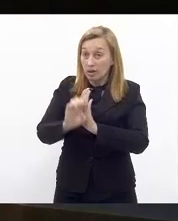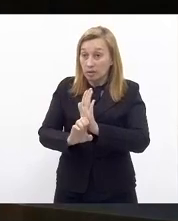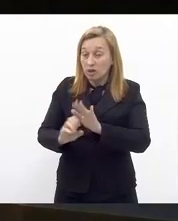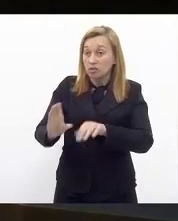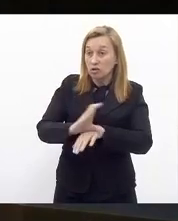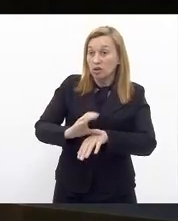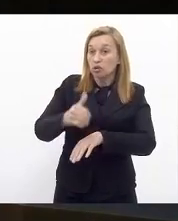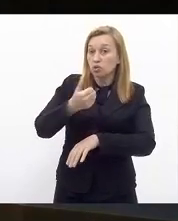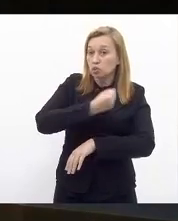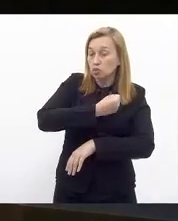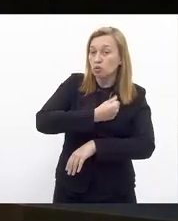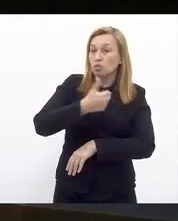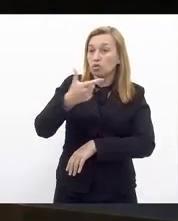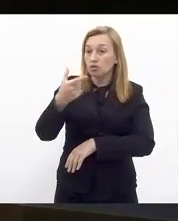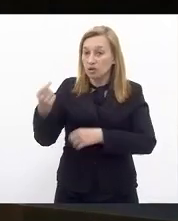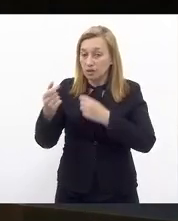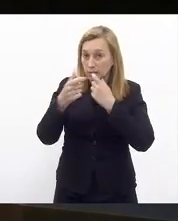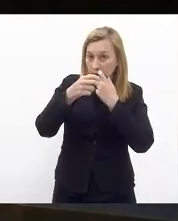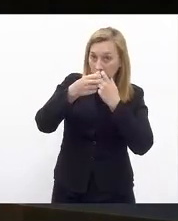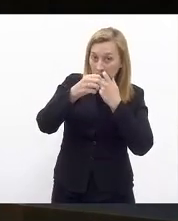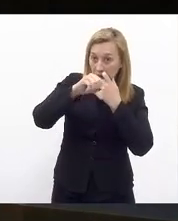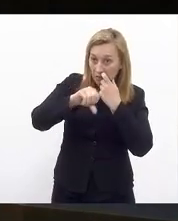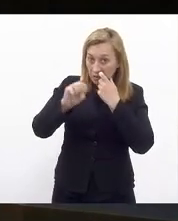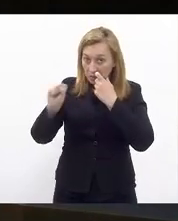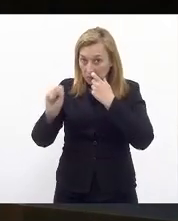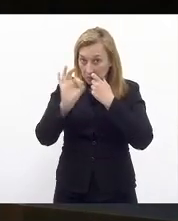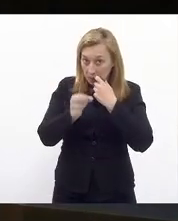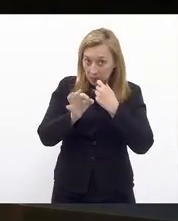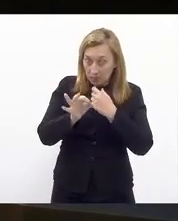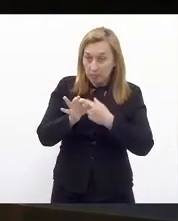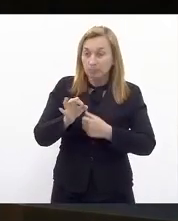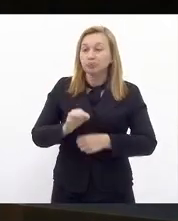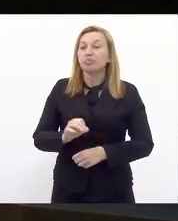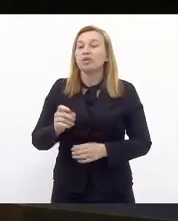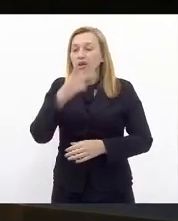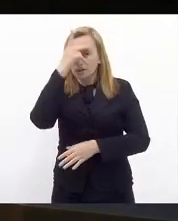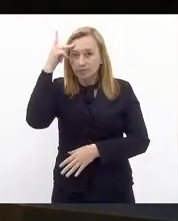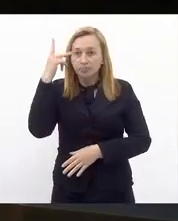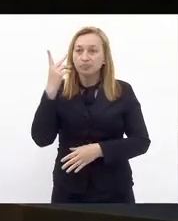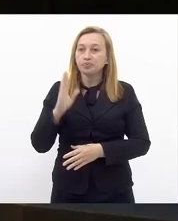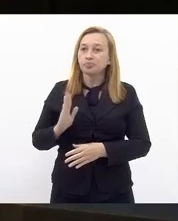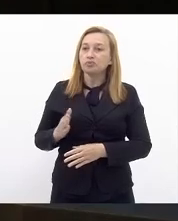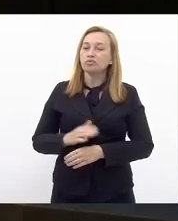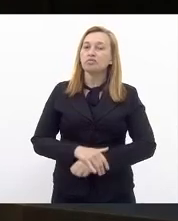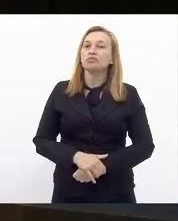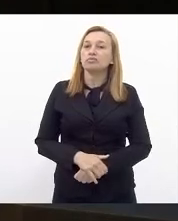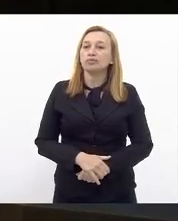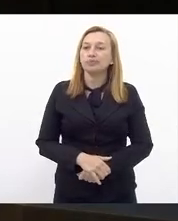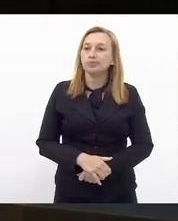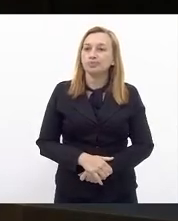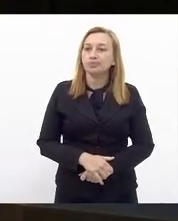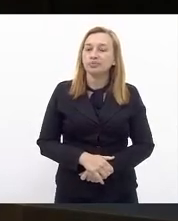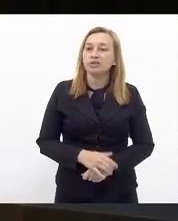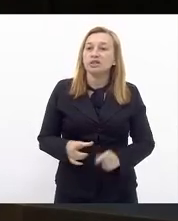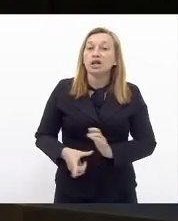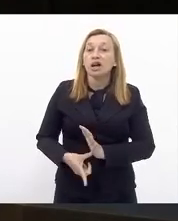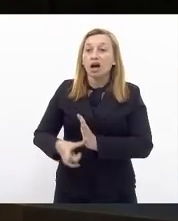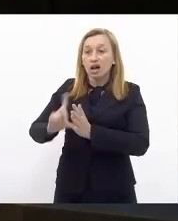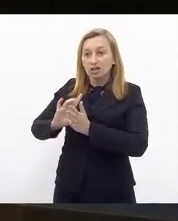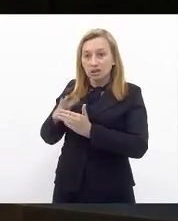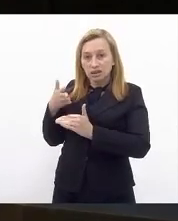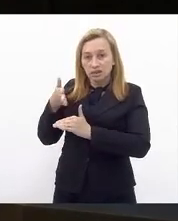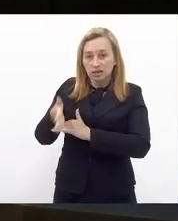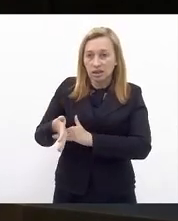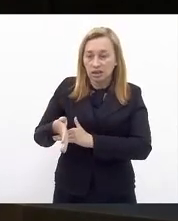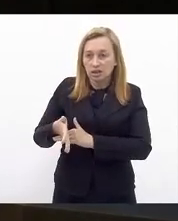condicional número 20 lá de 98 Ah tá e as pessoas que ingressaram antes